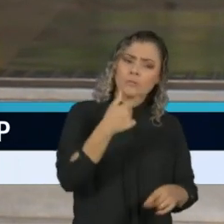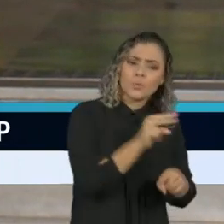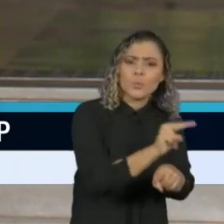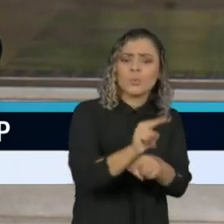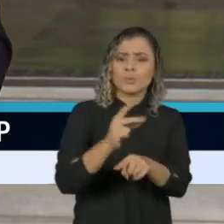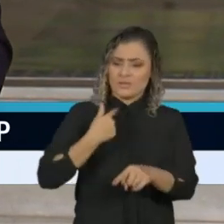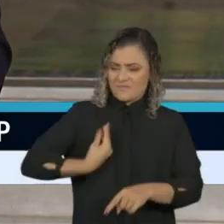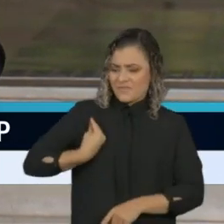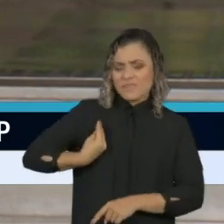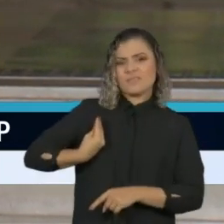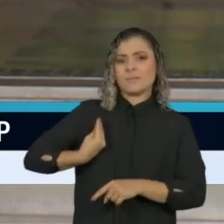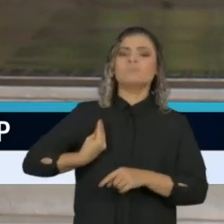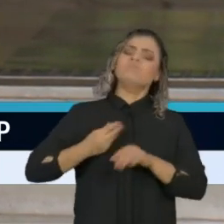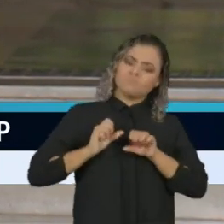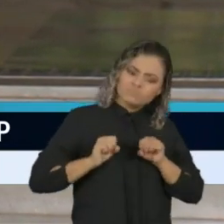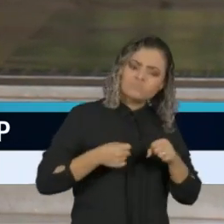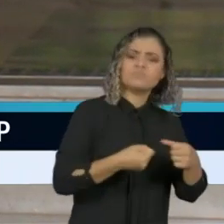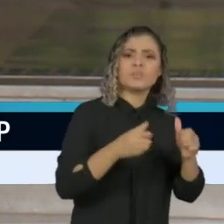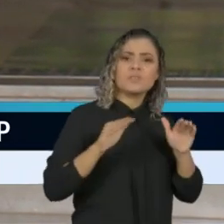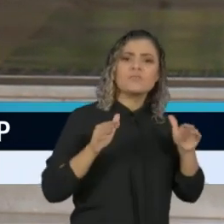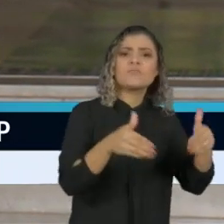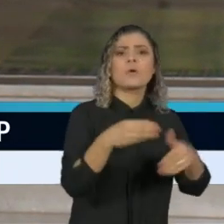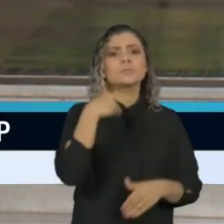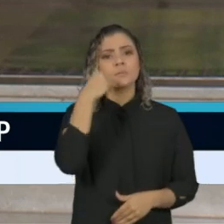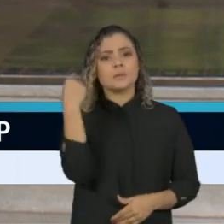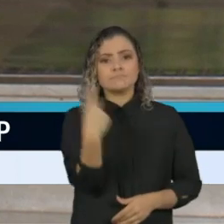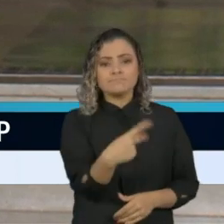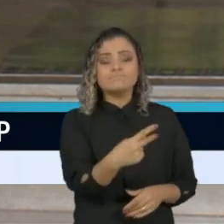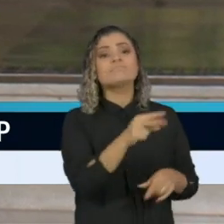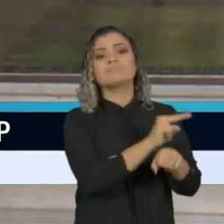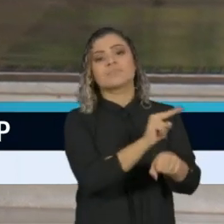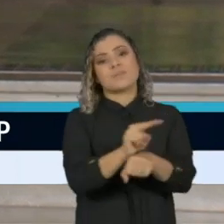vida, dedicando o seu tempo, a sua experiência